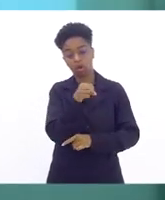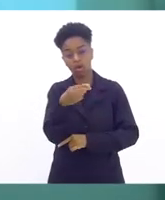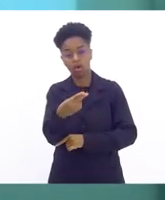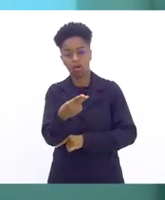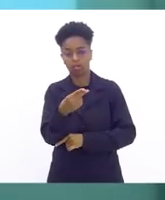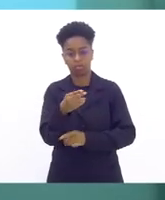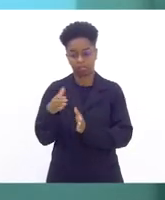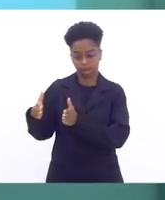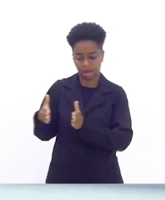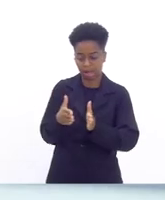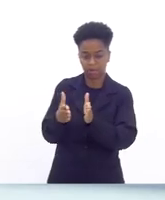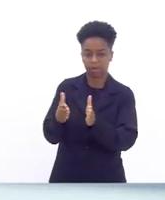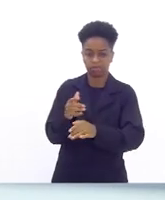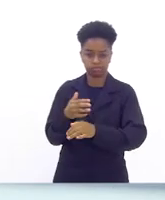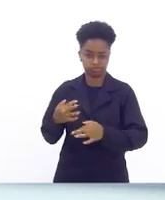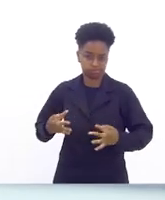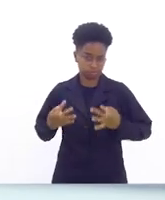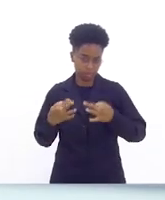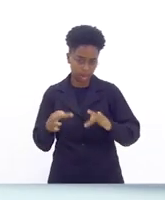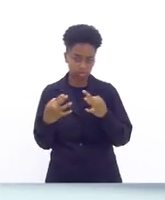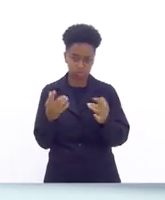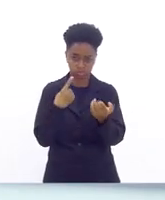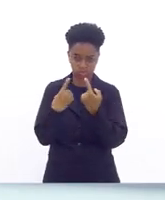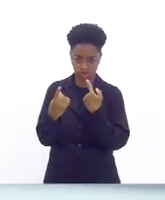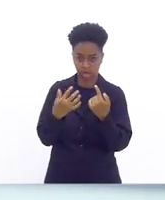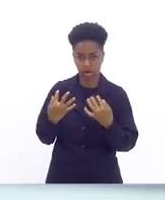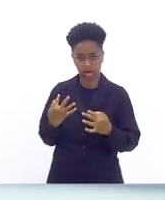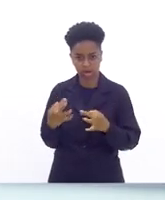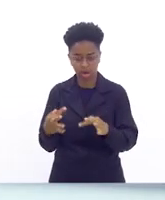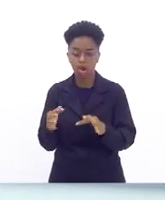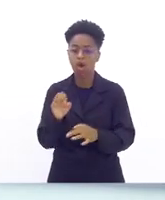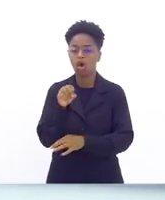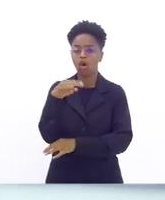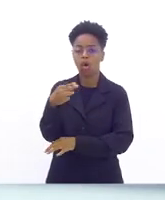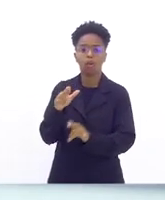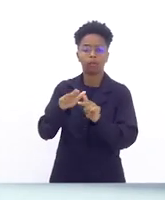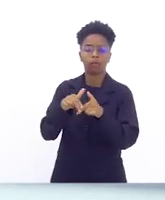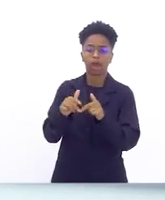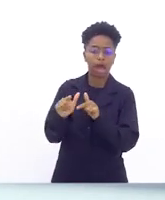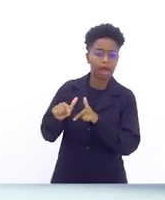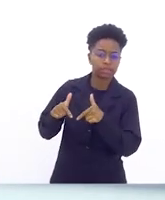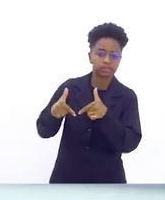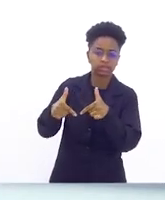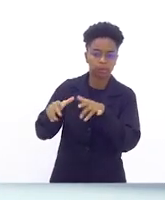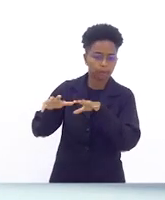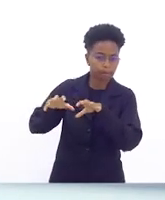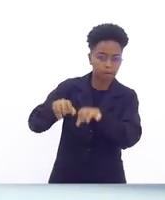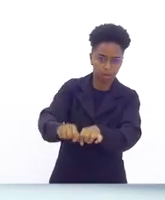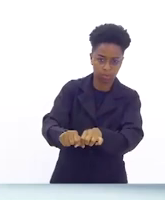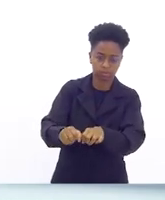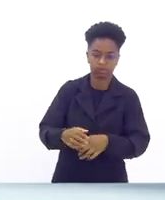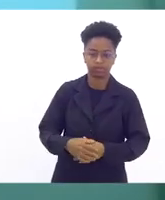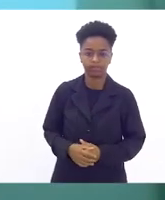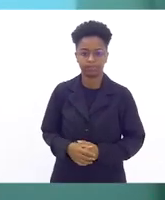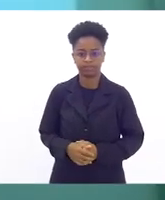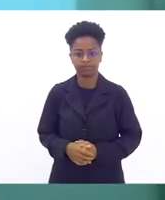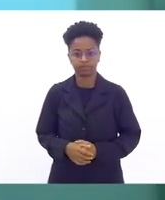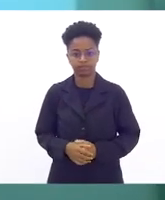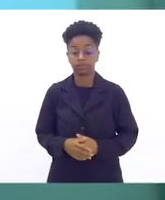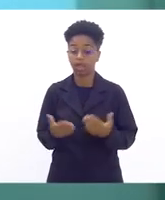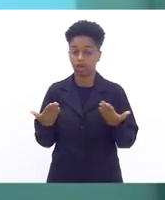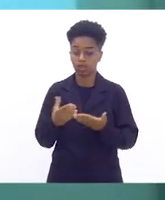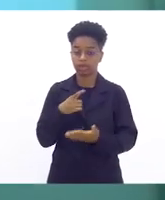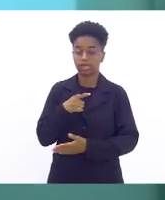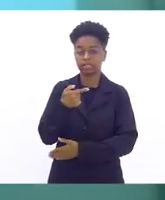com algum tipo de lesão ou que foram decorrente de ações de apreensão nesse momento